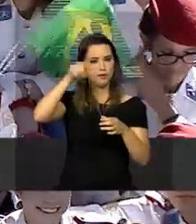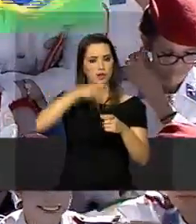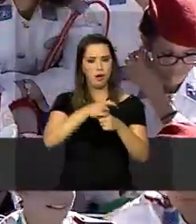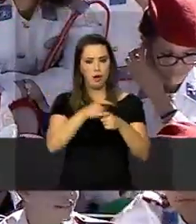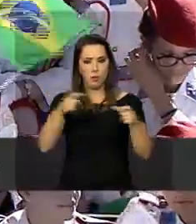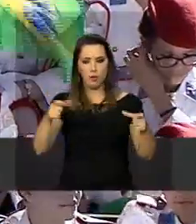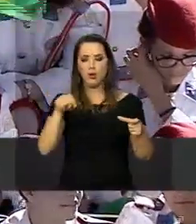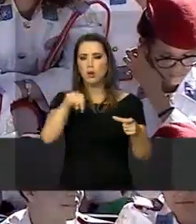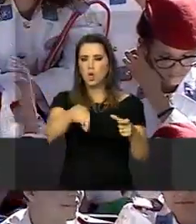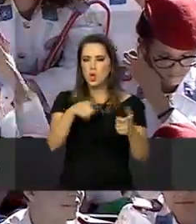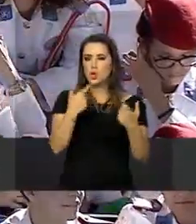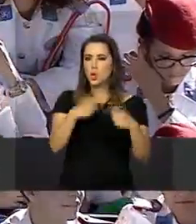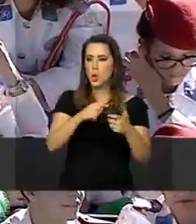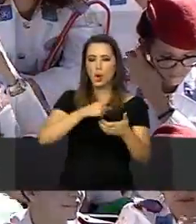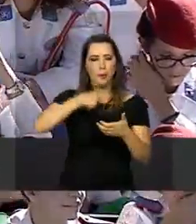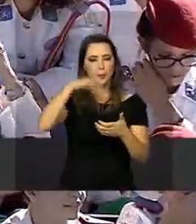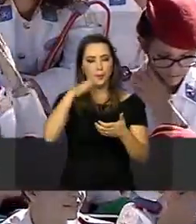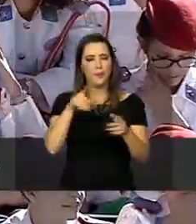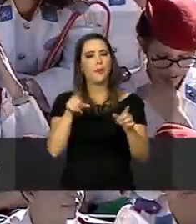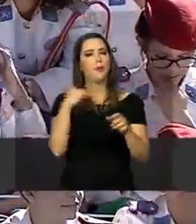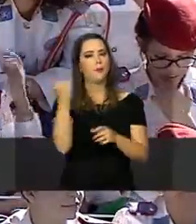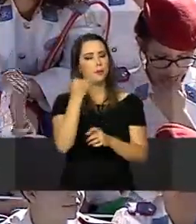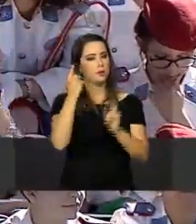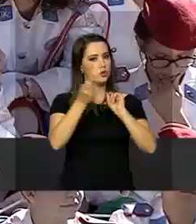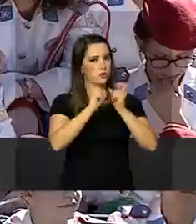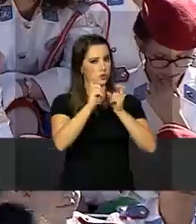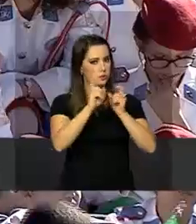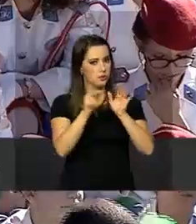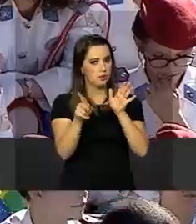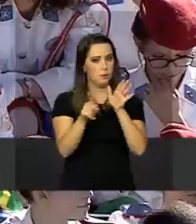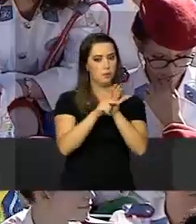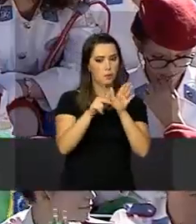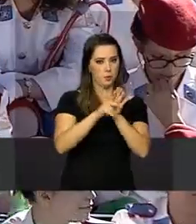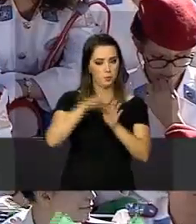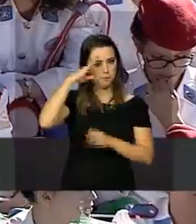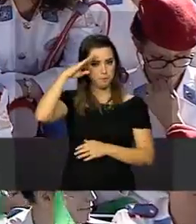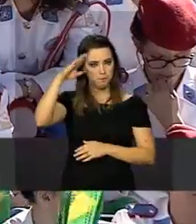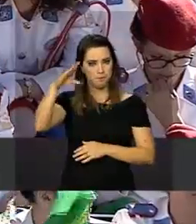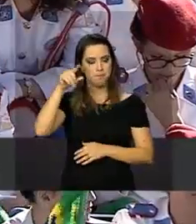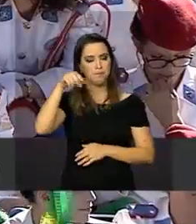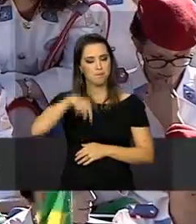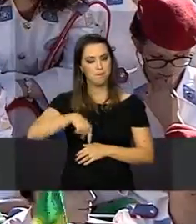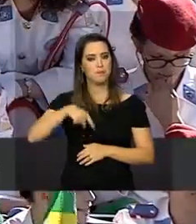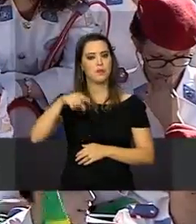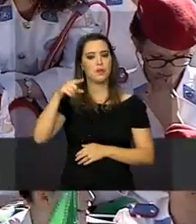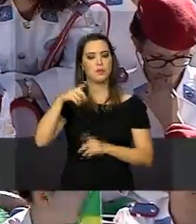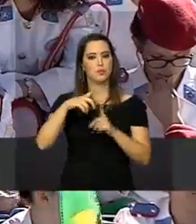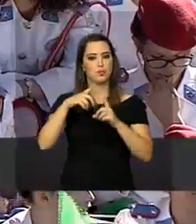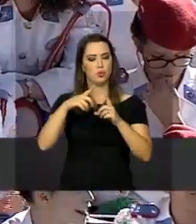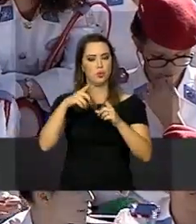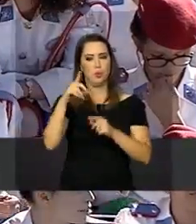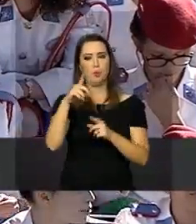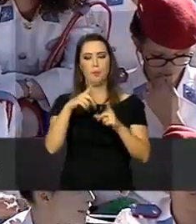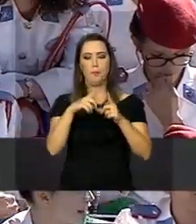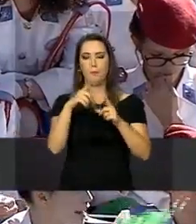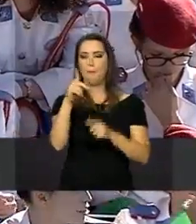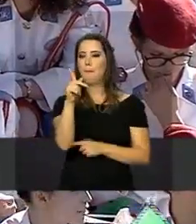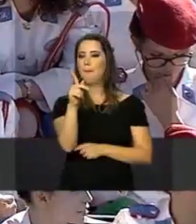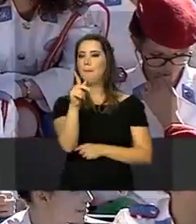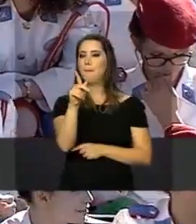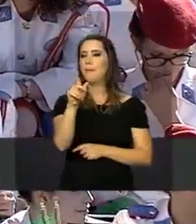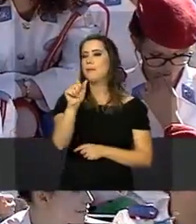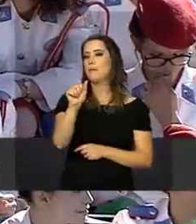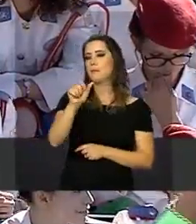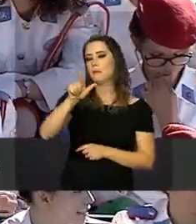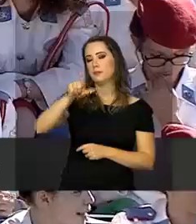comando logístico e administrativo que o Comando Militar do Planalto conta, que é para